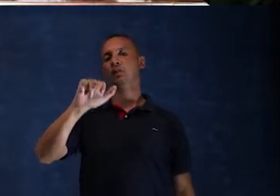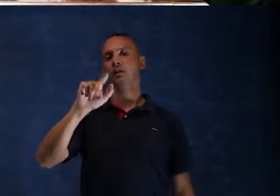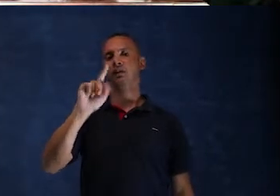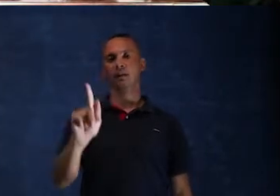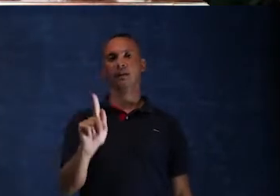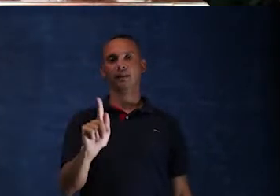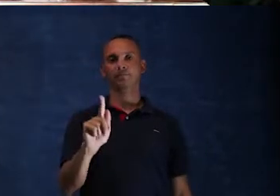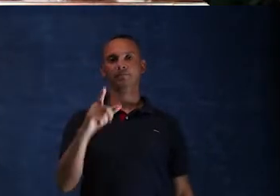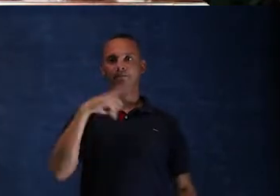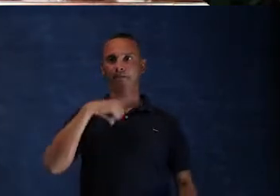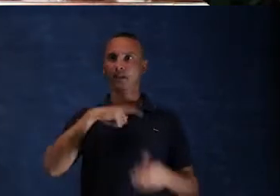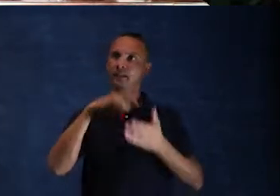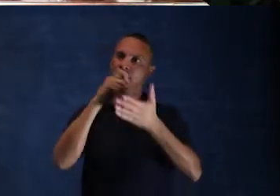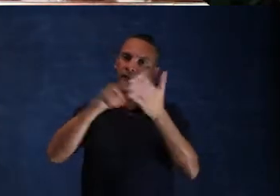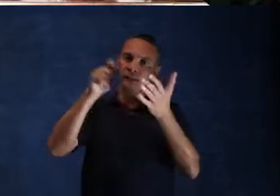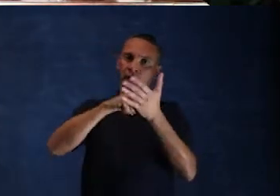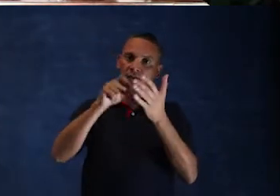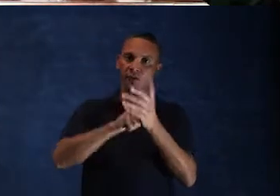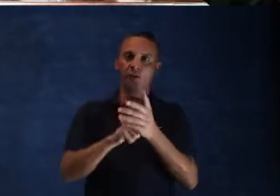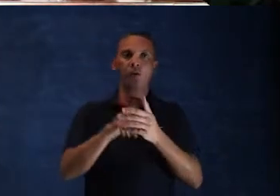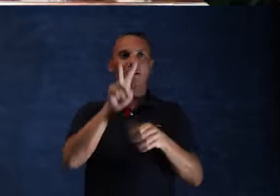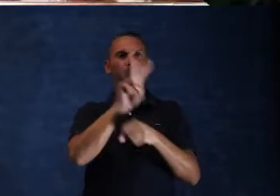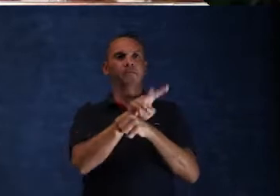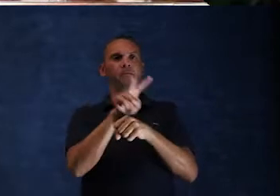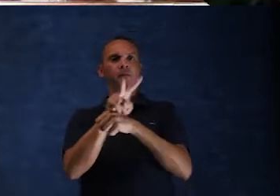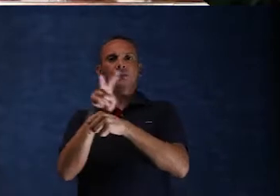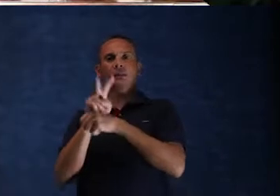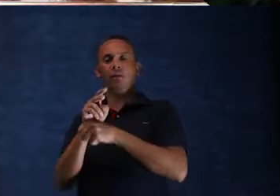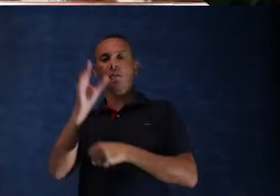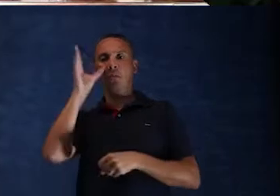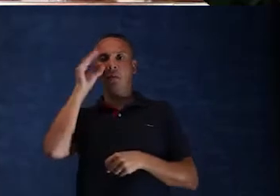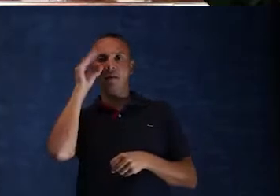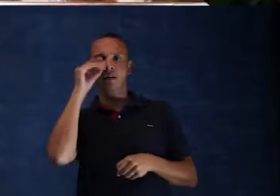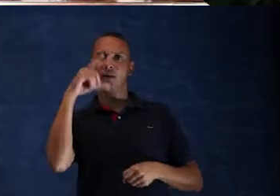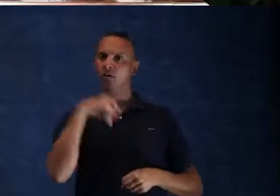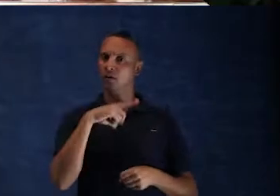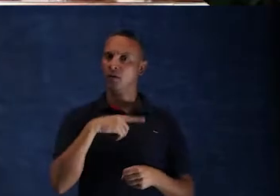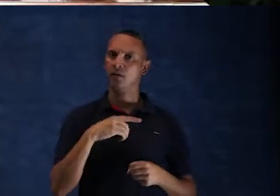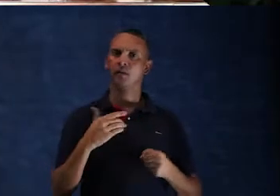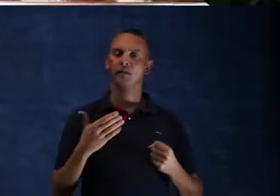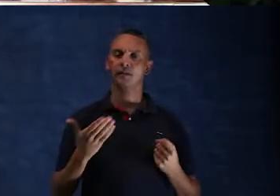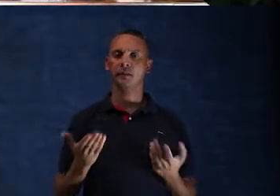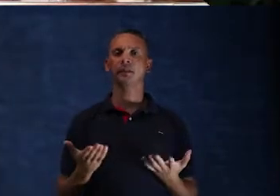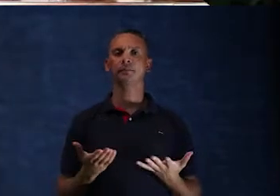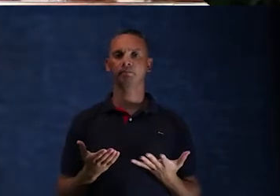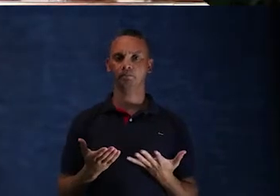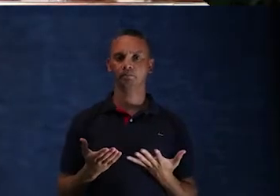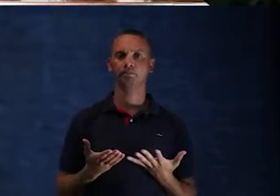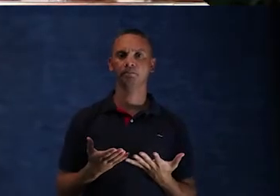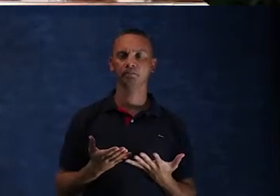romance desse escritor, que é um auditor fiscal. Né? É muito interessante esses